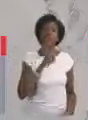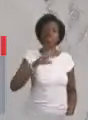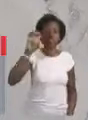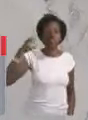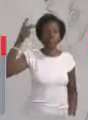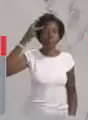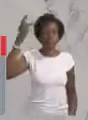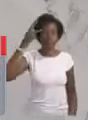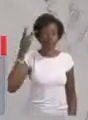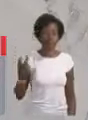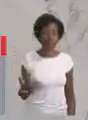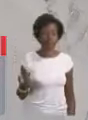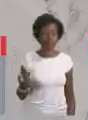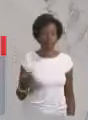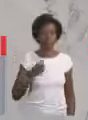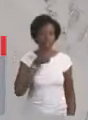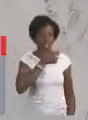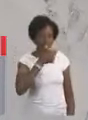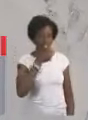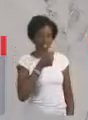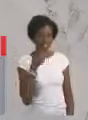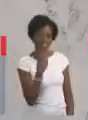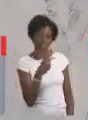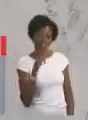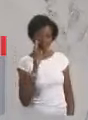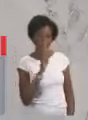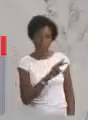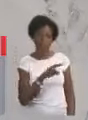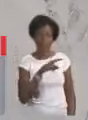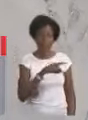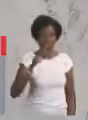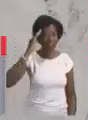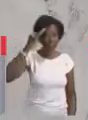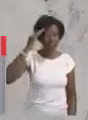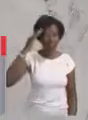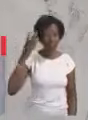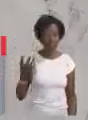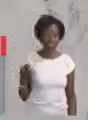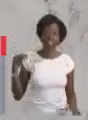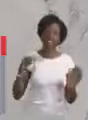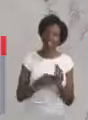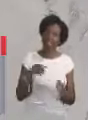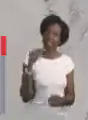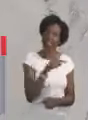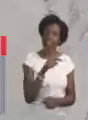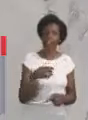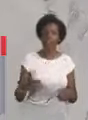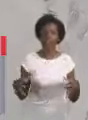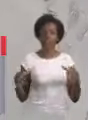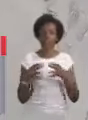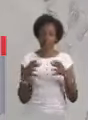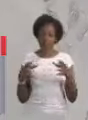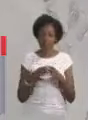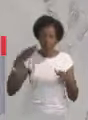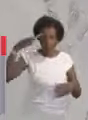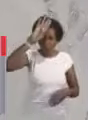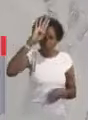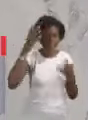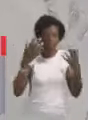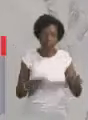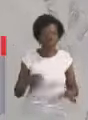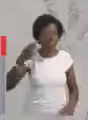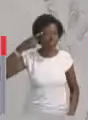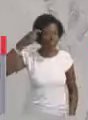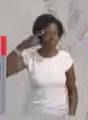de São Paulo não é só ler a entrevista dele pra gente se entender que até ele até a turma do bolsonaro não